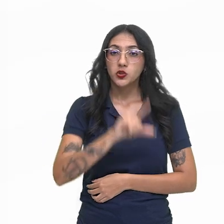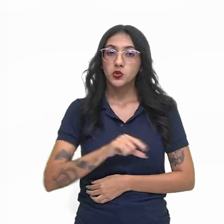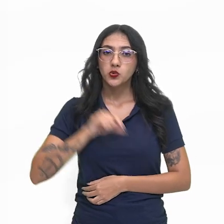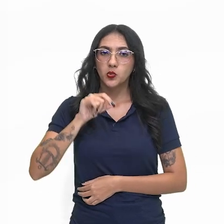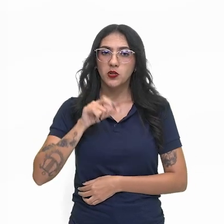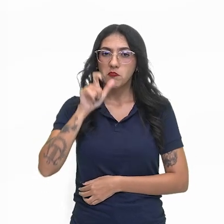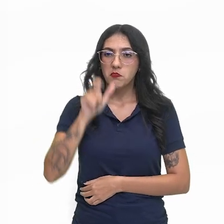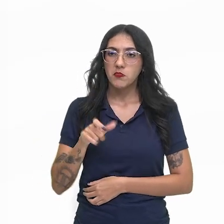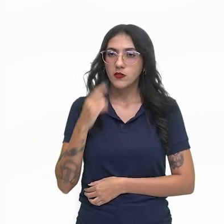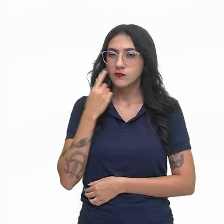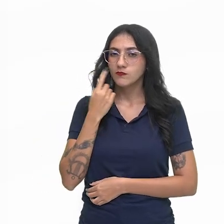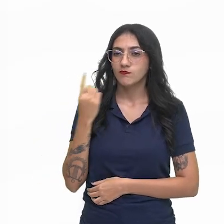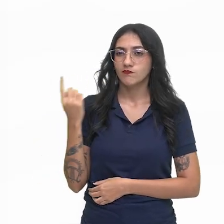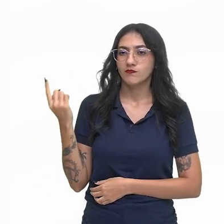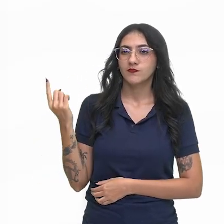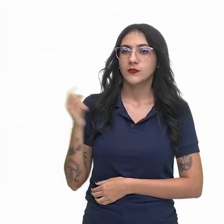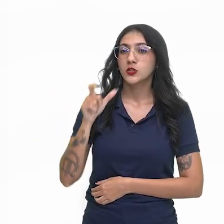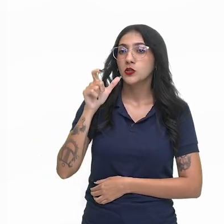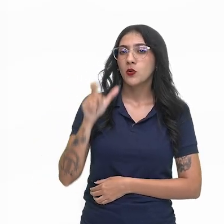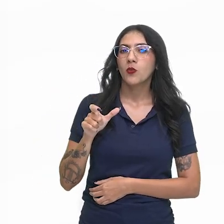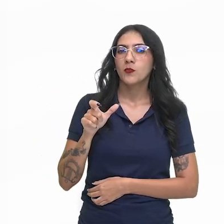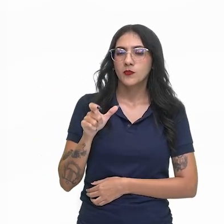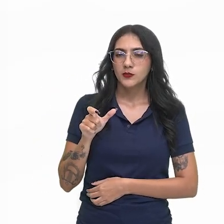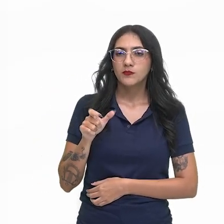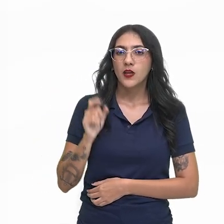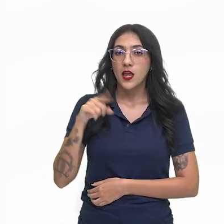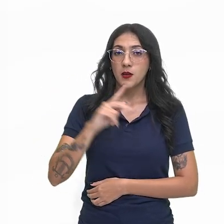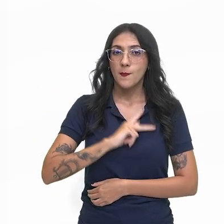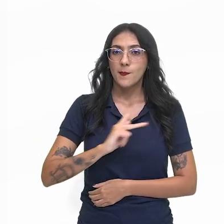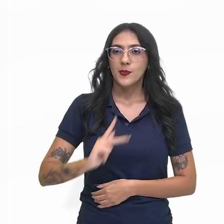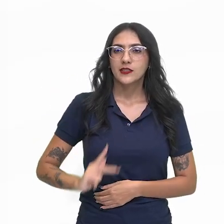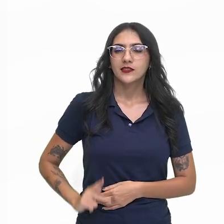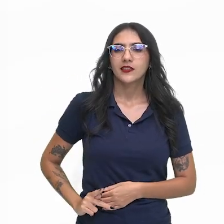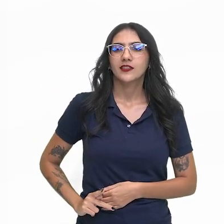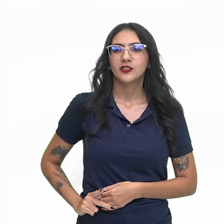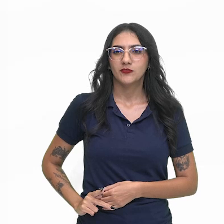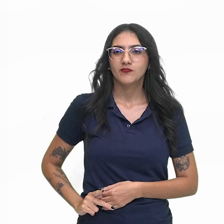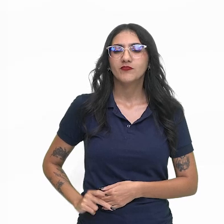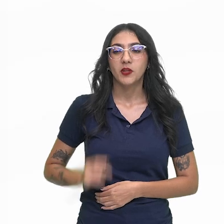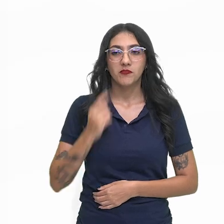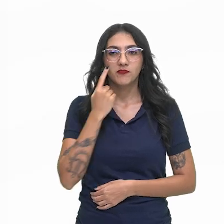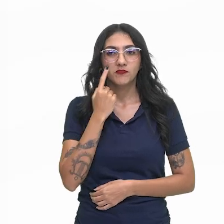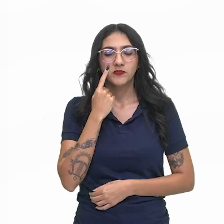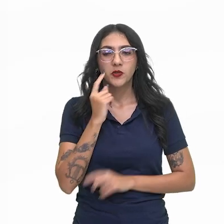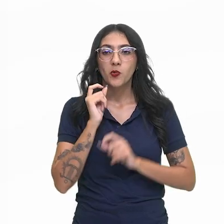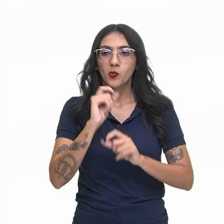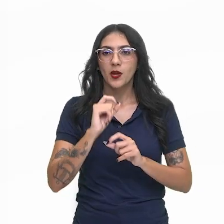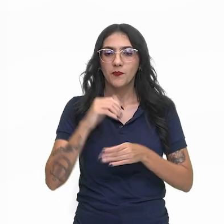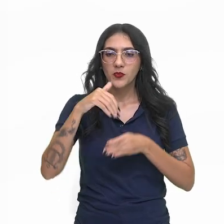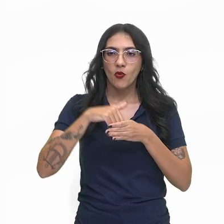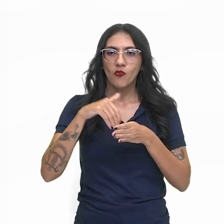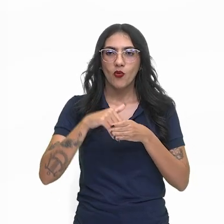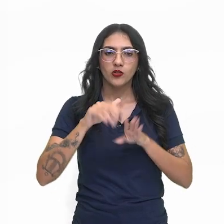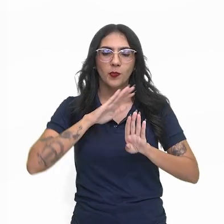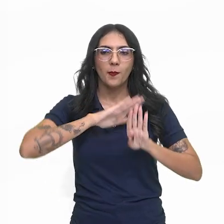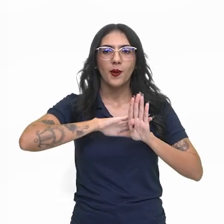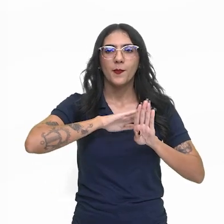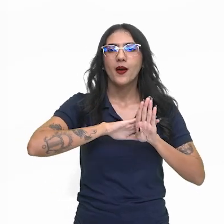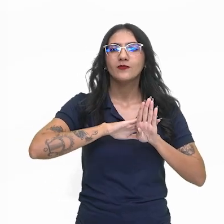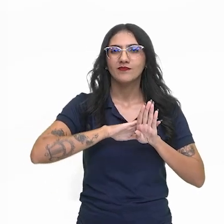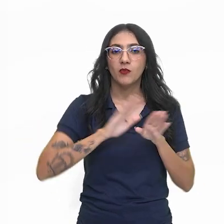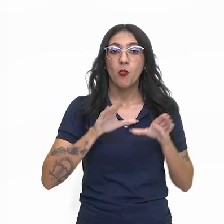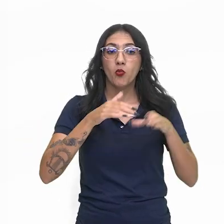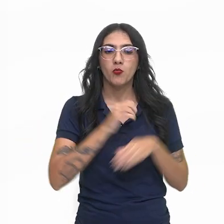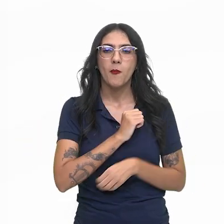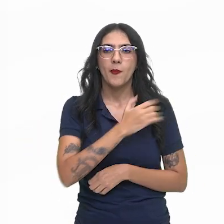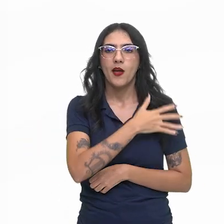Rafael Videla como presidente do país. Percebam aí mais uma vez, né, a presença do voto indireto, né, uma junta militar que elegeu